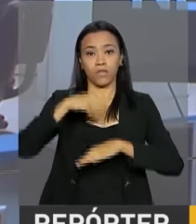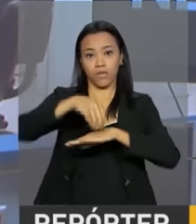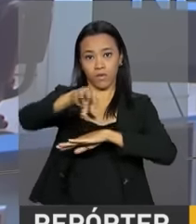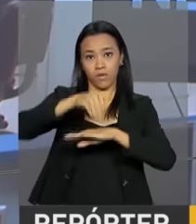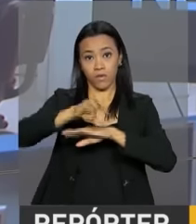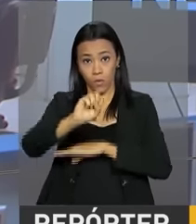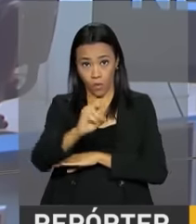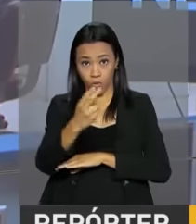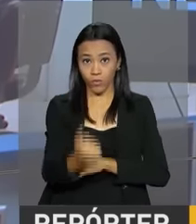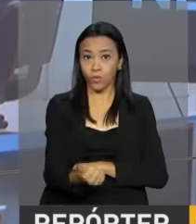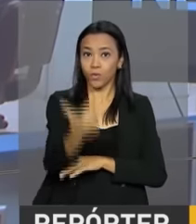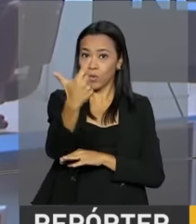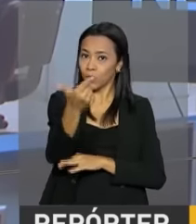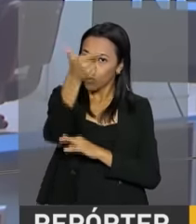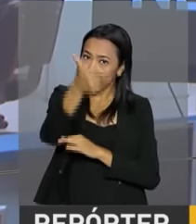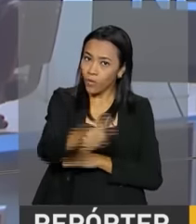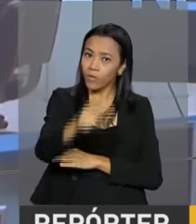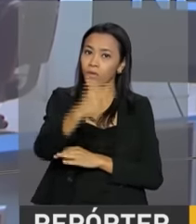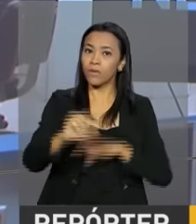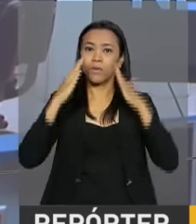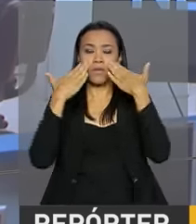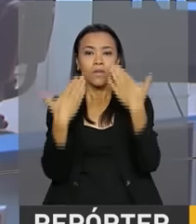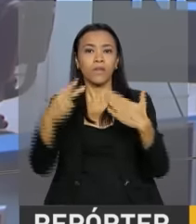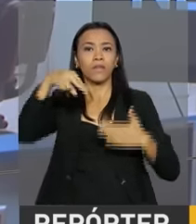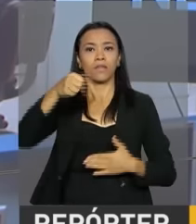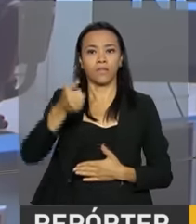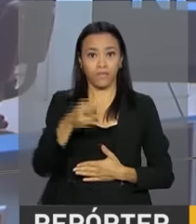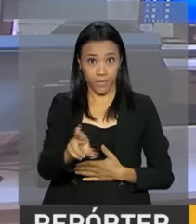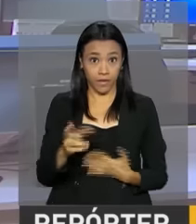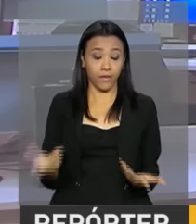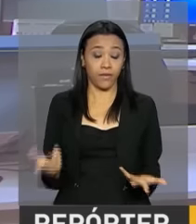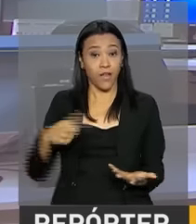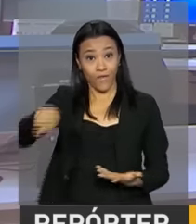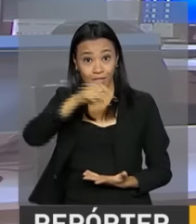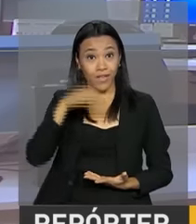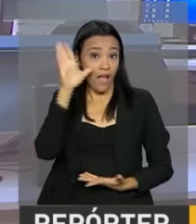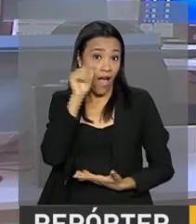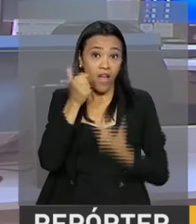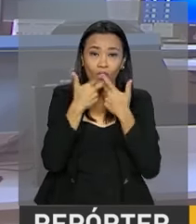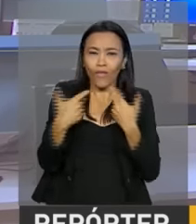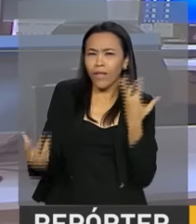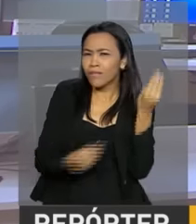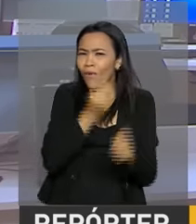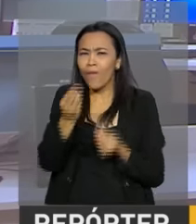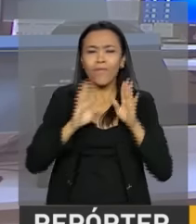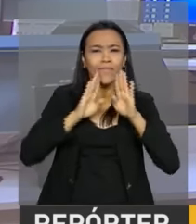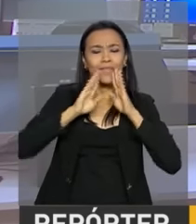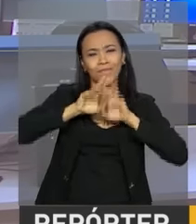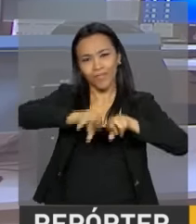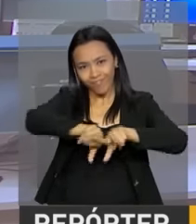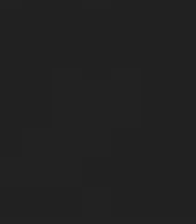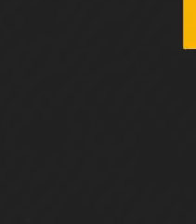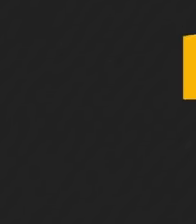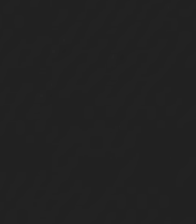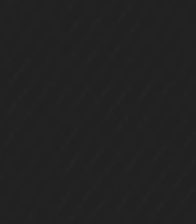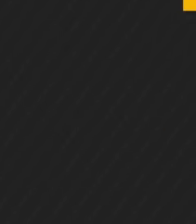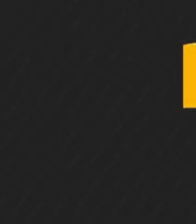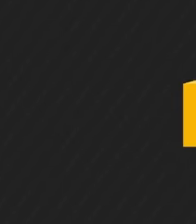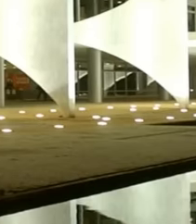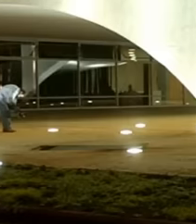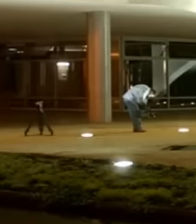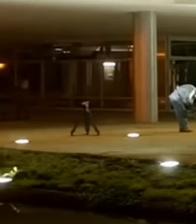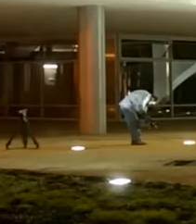meio-dia na próxima edição do repórter NBR acompanha as novidades também Pelas nossas redes